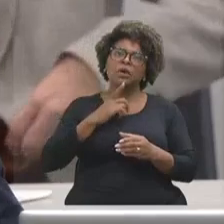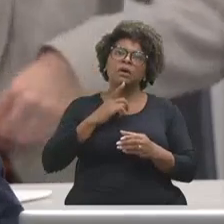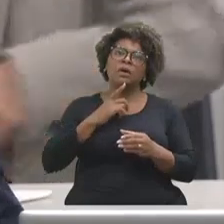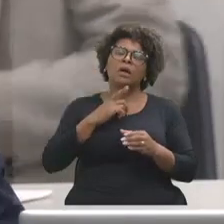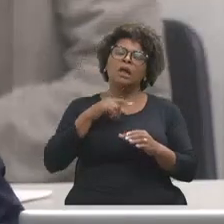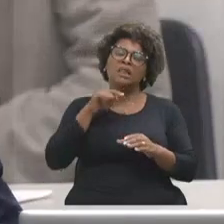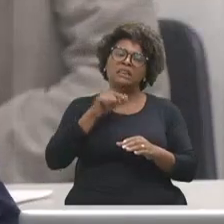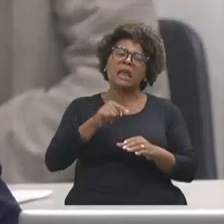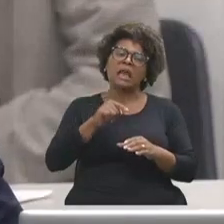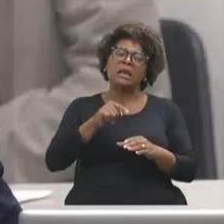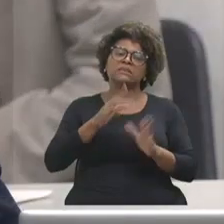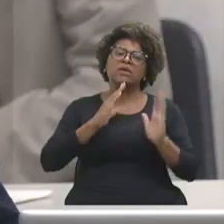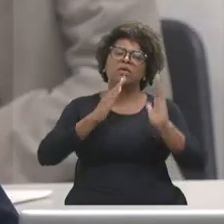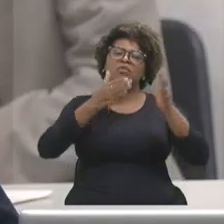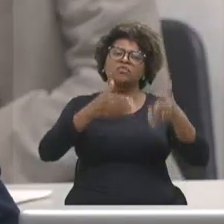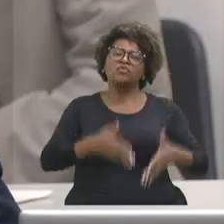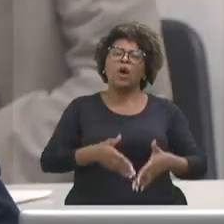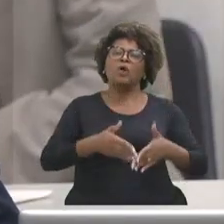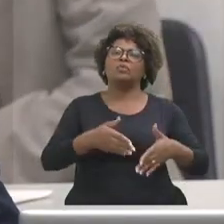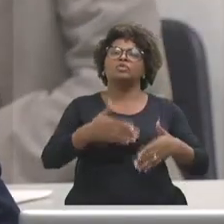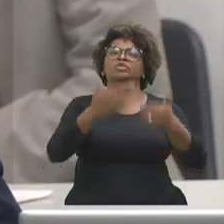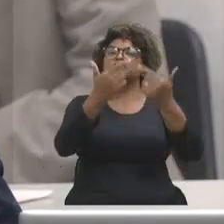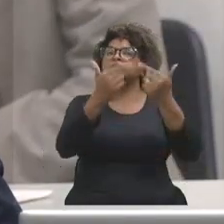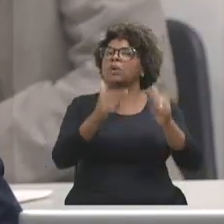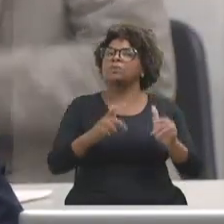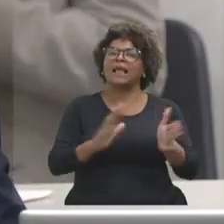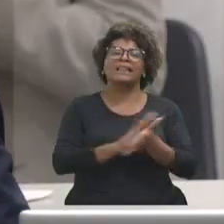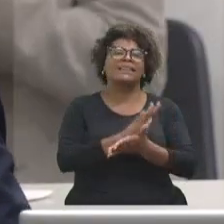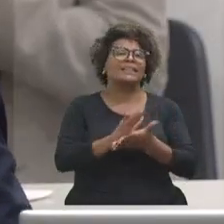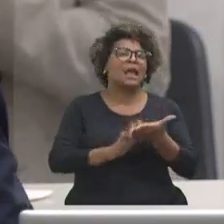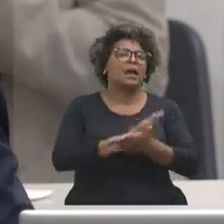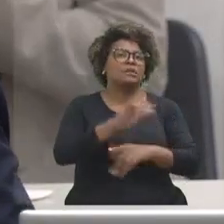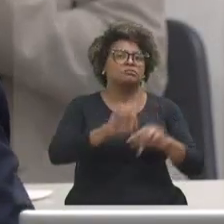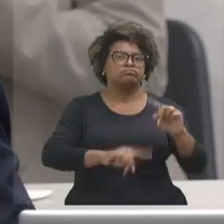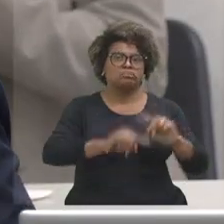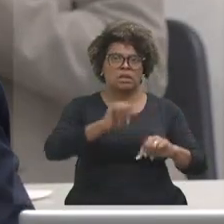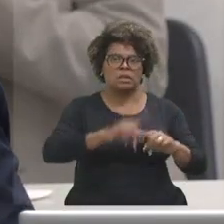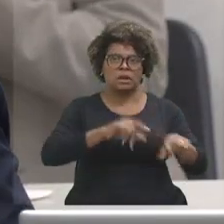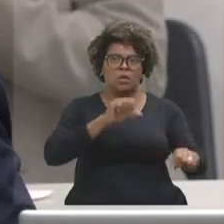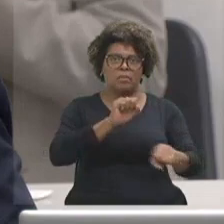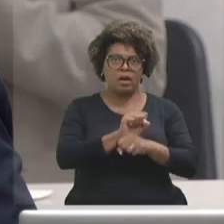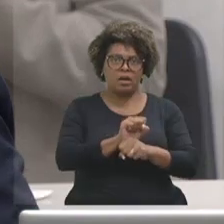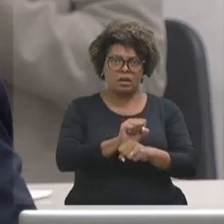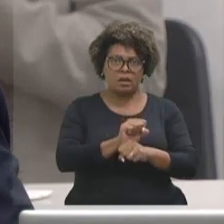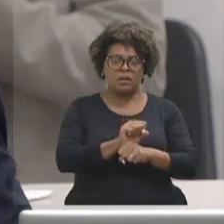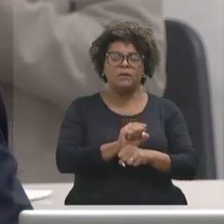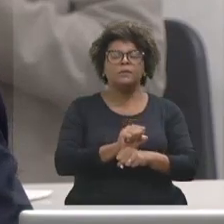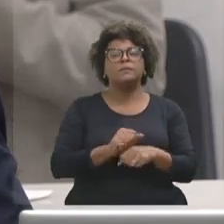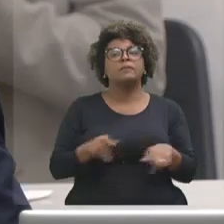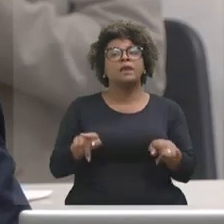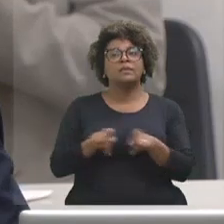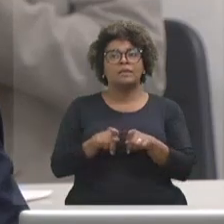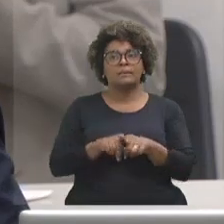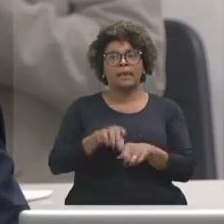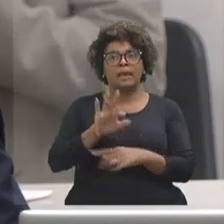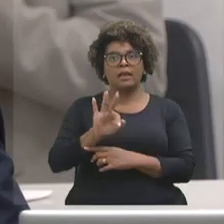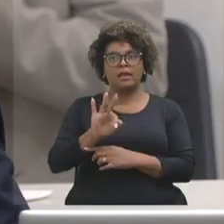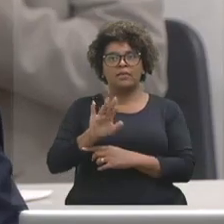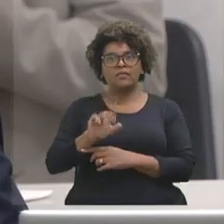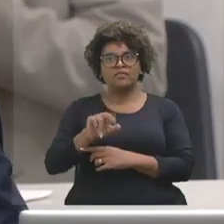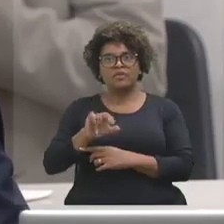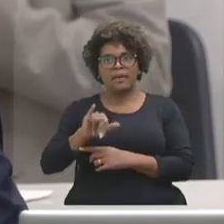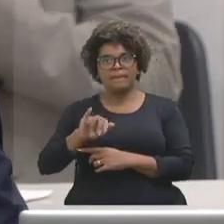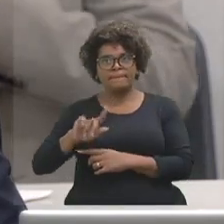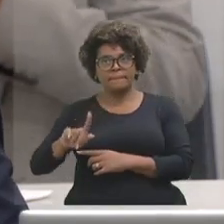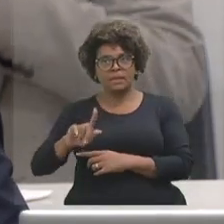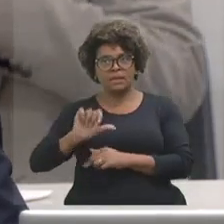podermos não ter equipamentos parados é importante é a feminina e como renovou o Parque Tecnológico não pode absorver